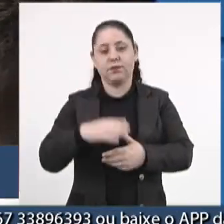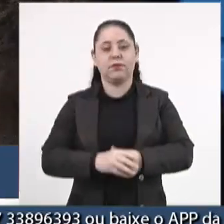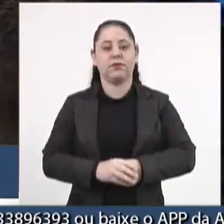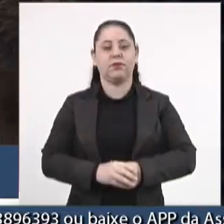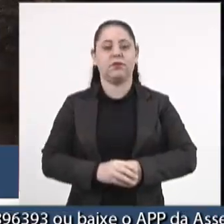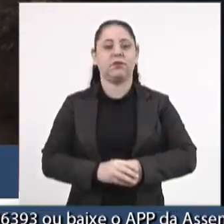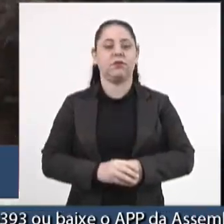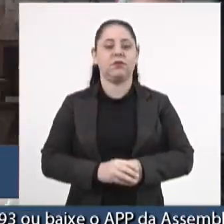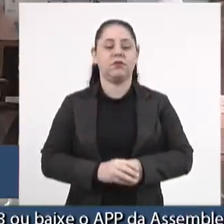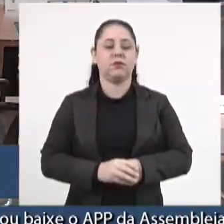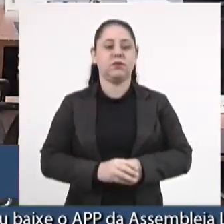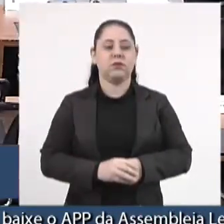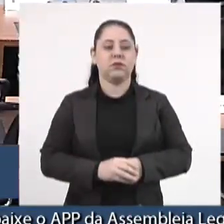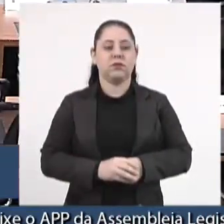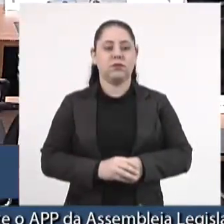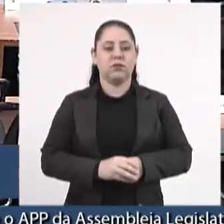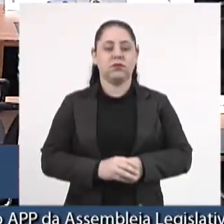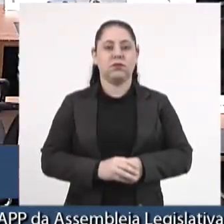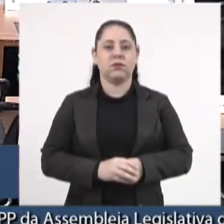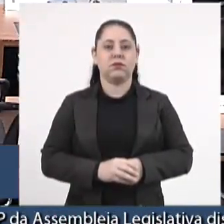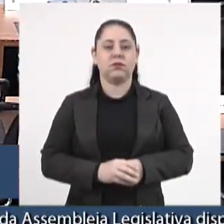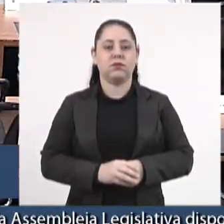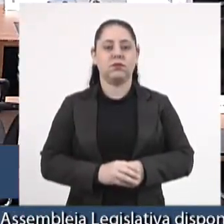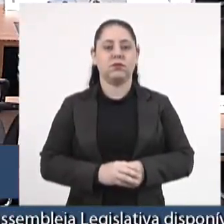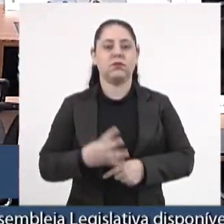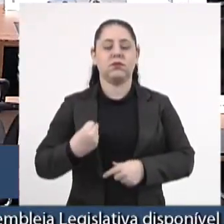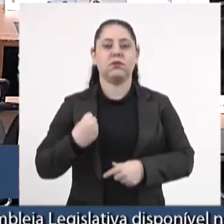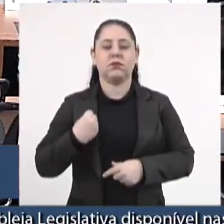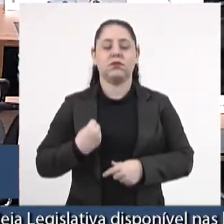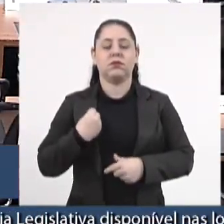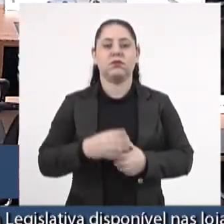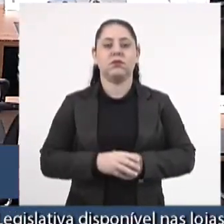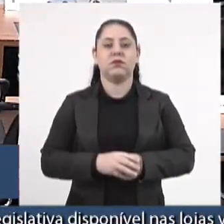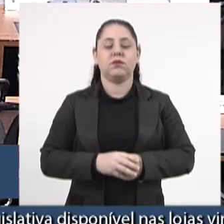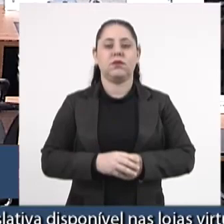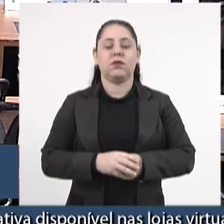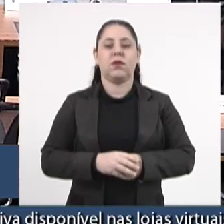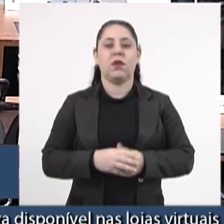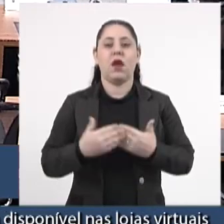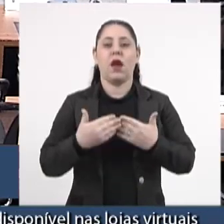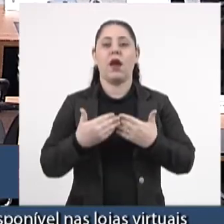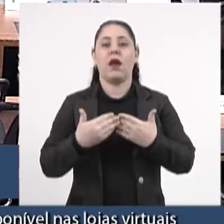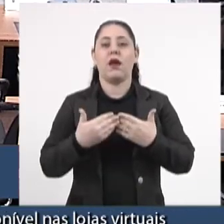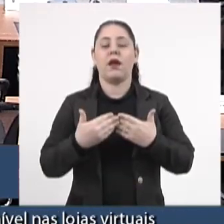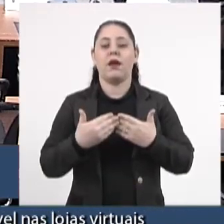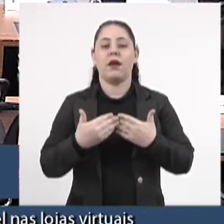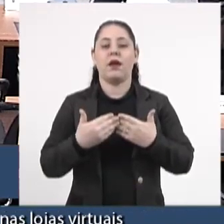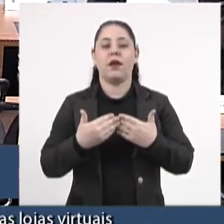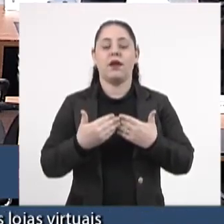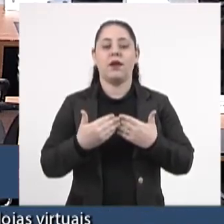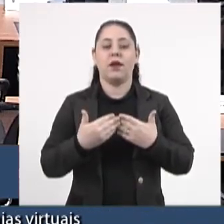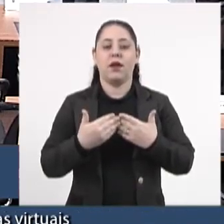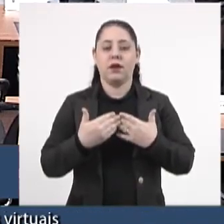obrigado. Valeu. Obrigado. Esta presidência